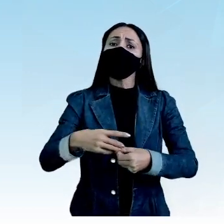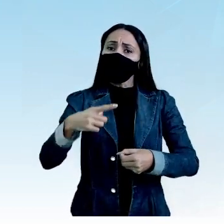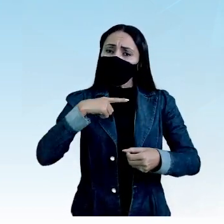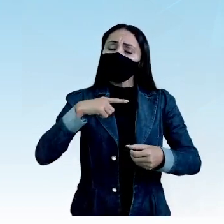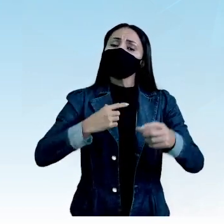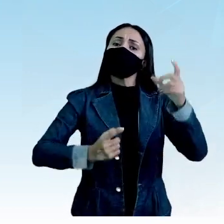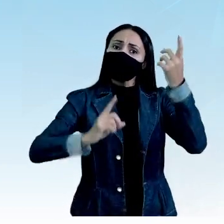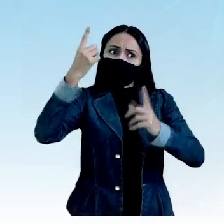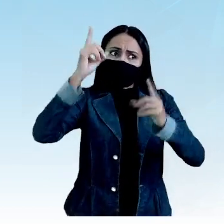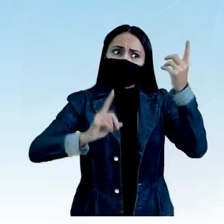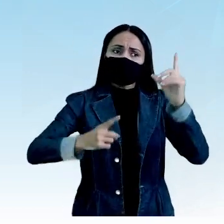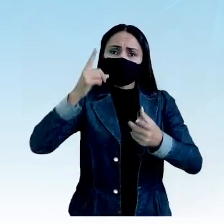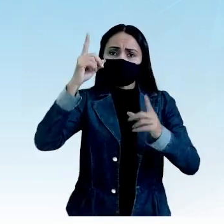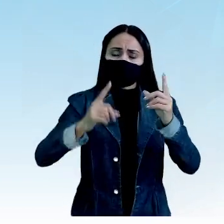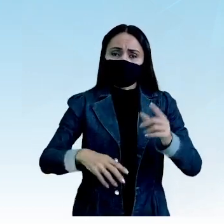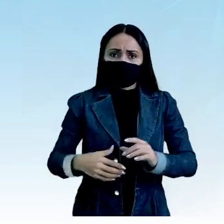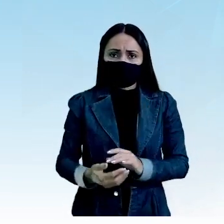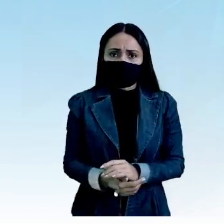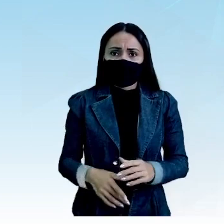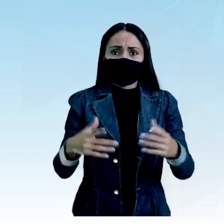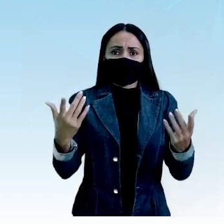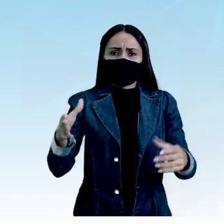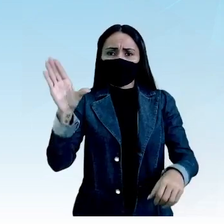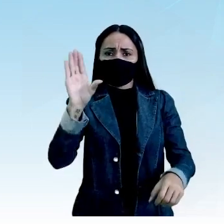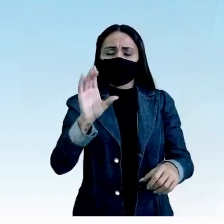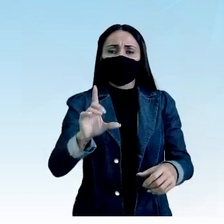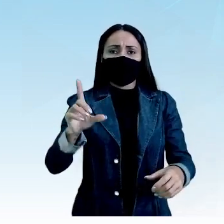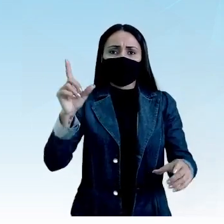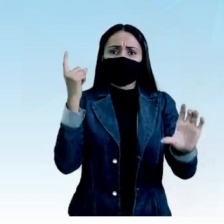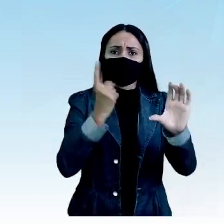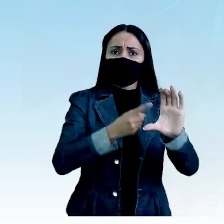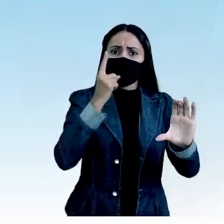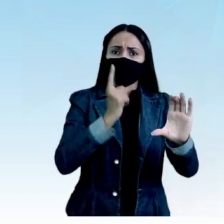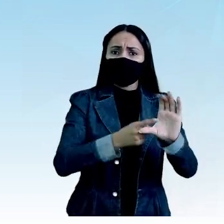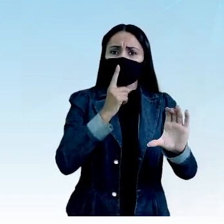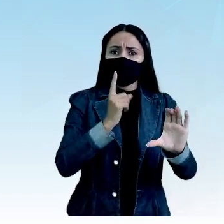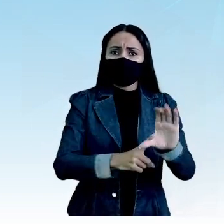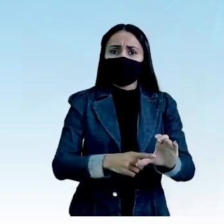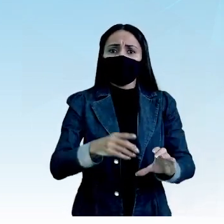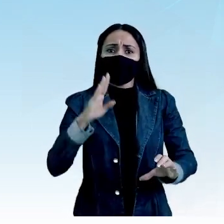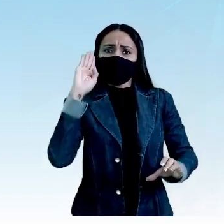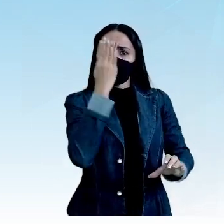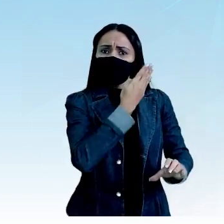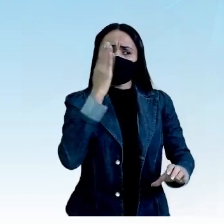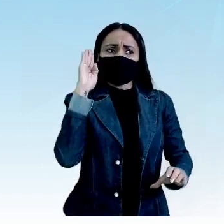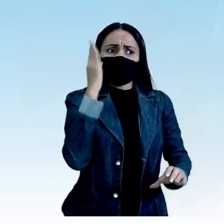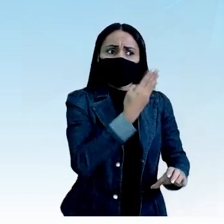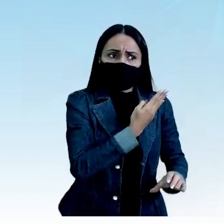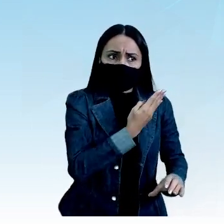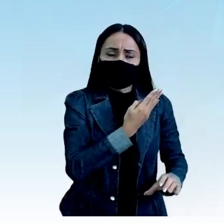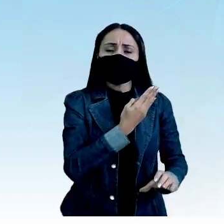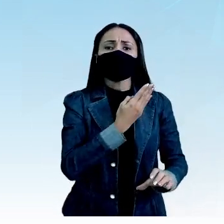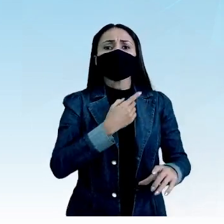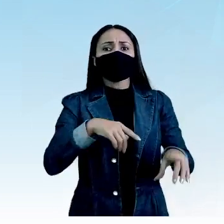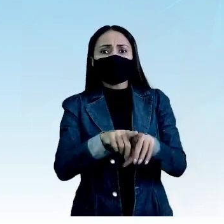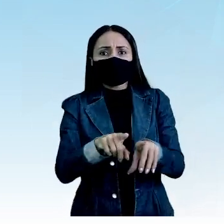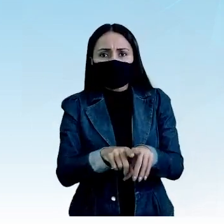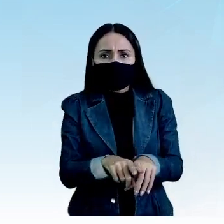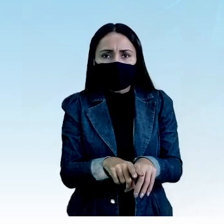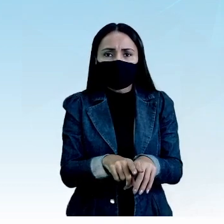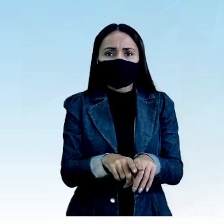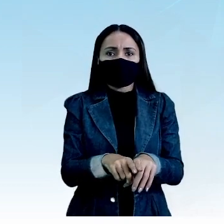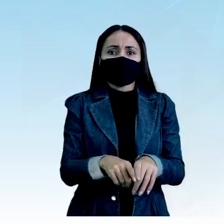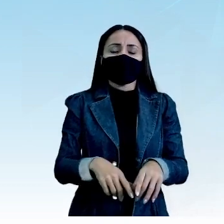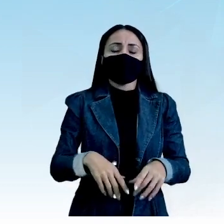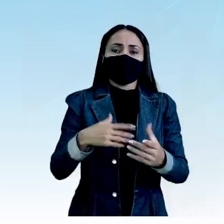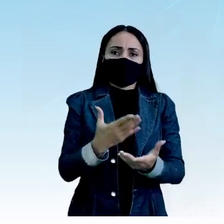do carnaval. Nós temos Carpina, nós temos Sertânia, nós temos Bezerros. Os Mascarados, né? O Papangu,